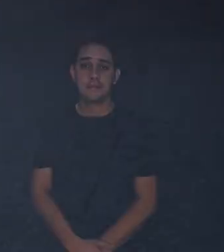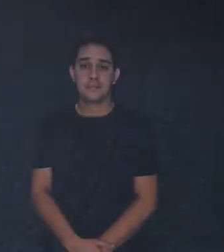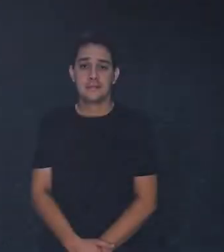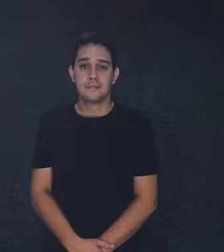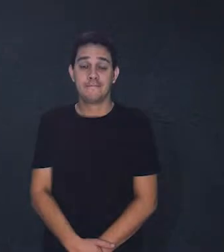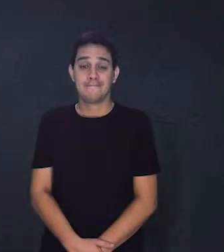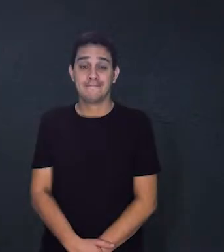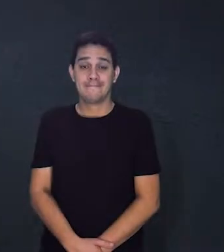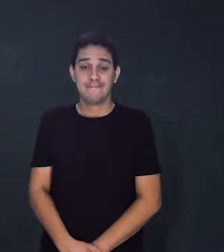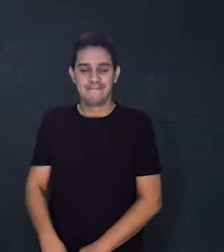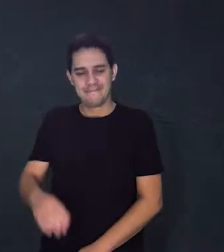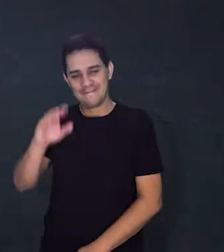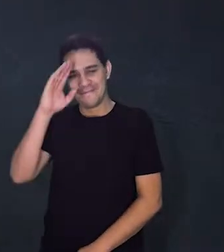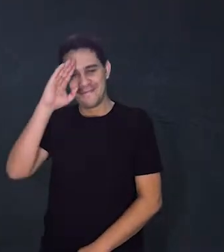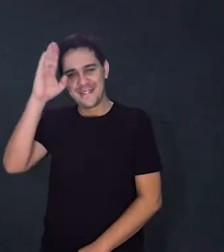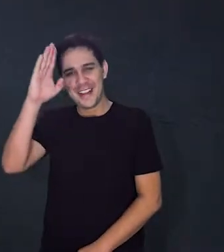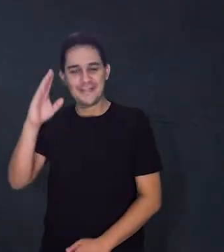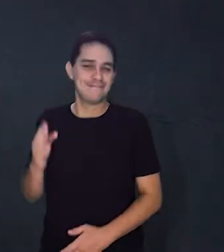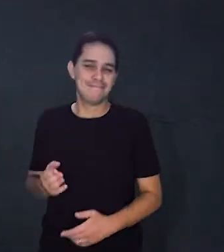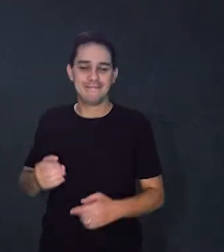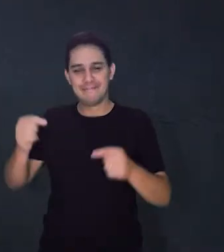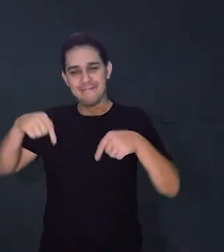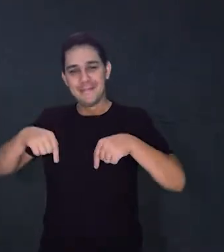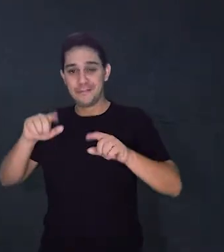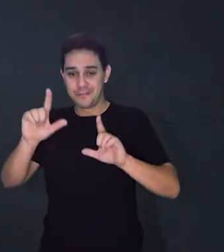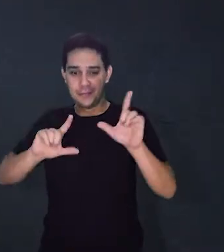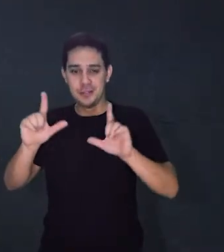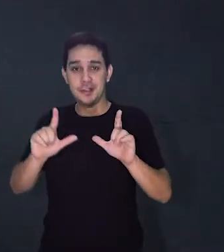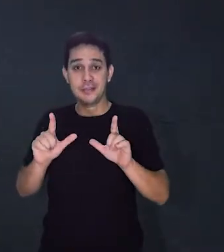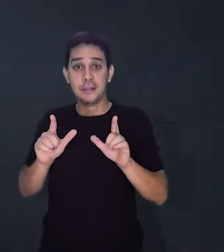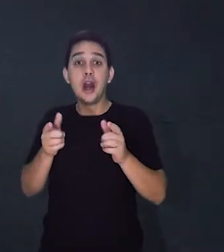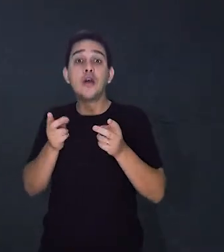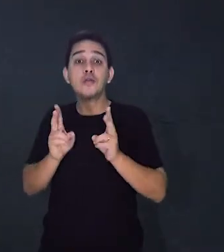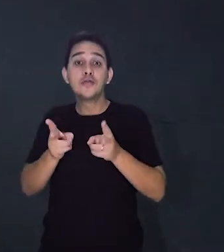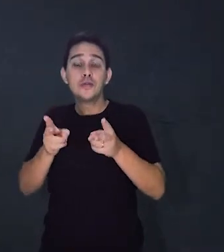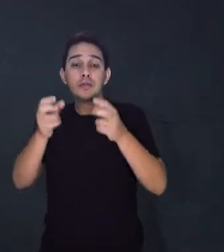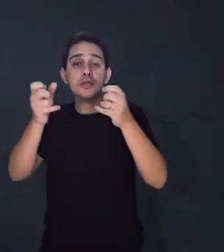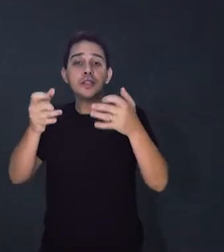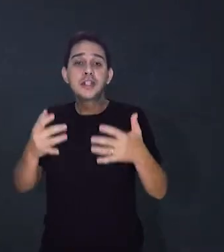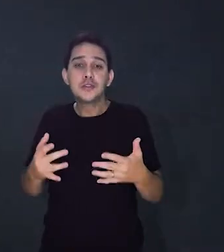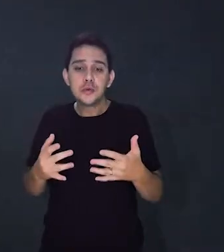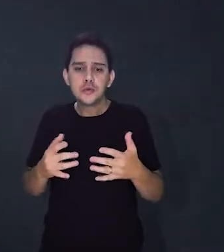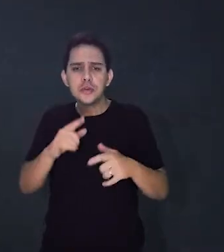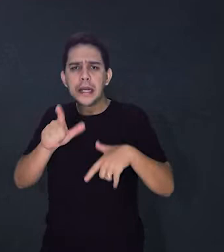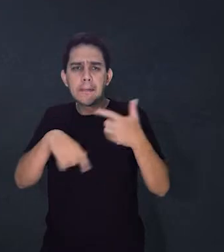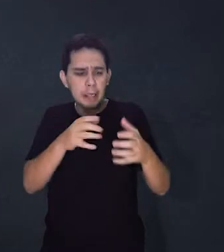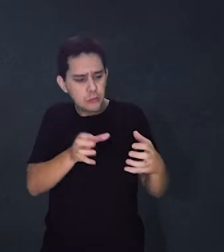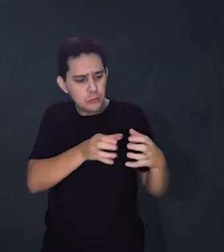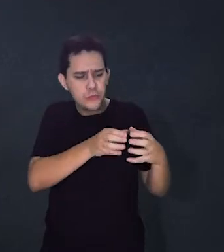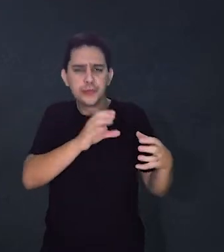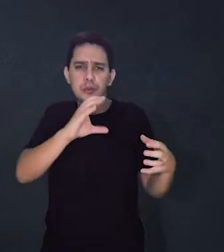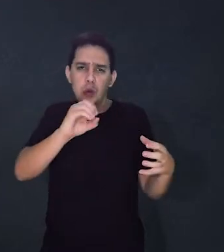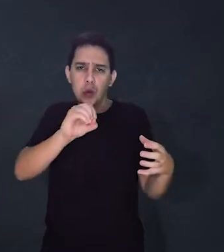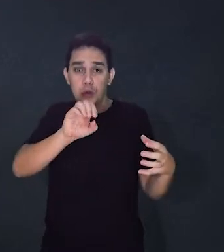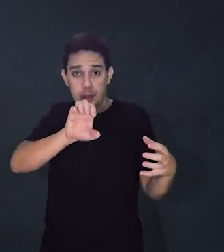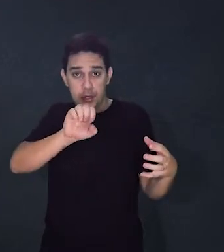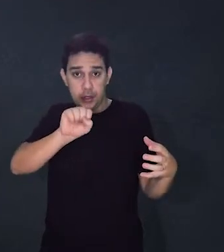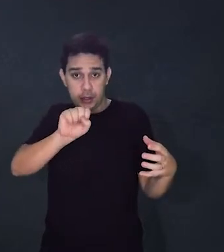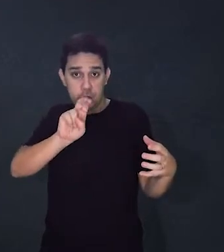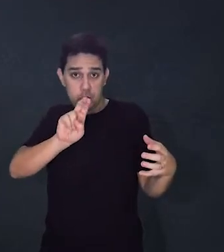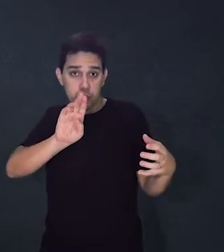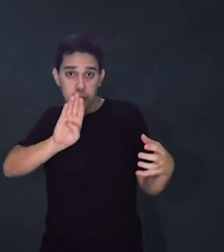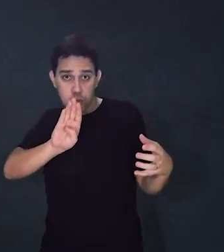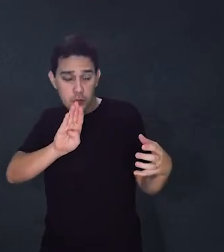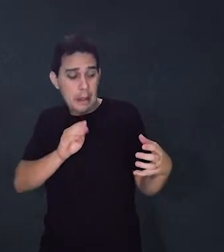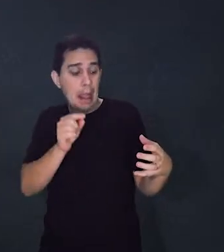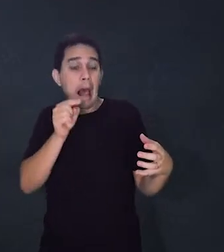Olá, nesta edição você vai acompanhar a segunda parte da nossa série especial sobre o trabalho da Comissão Permanente Multidisciplinar de